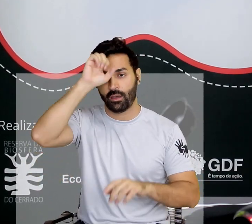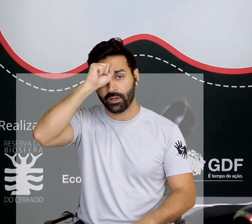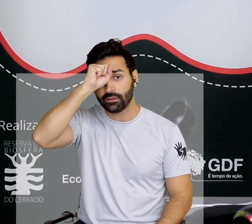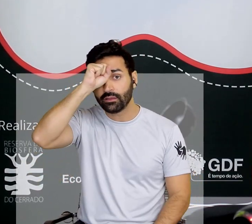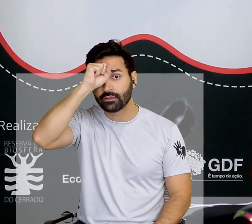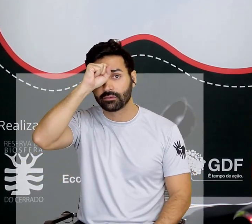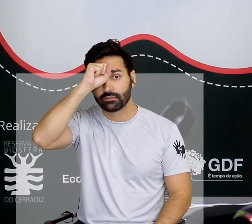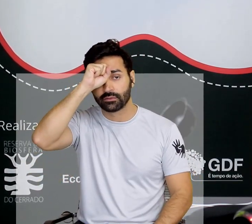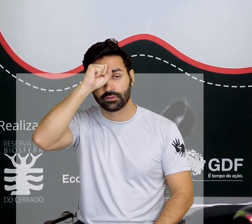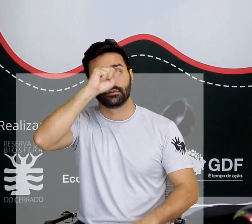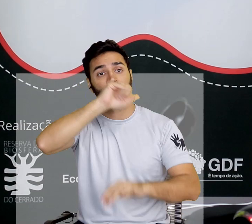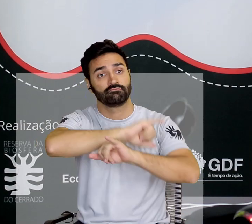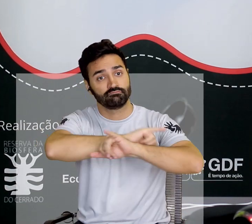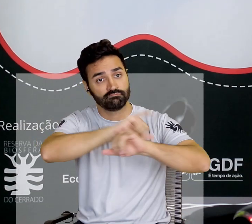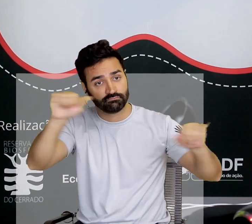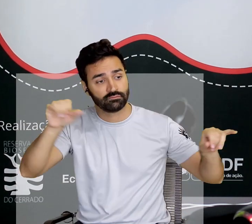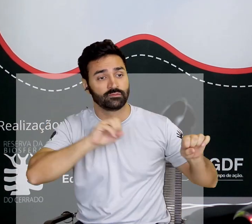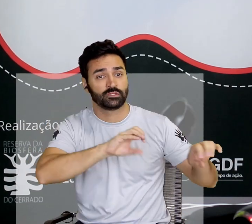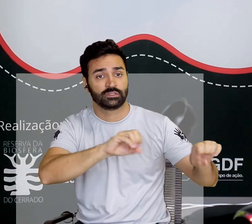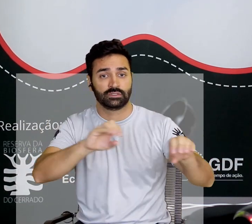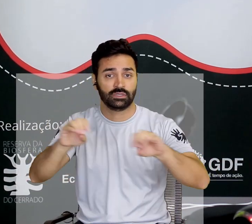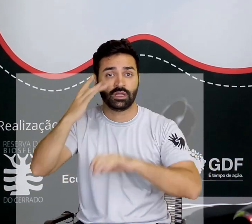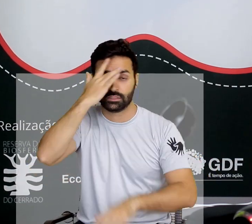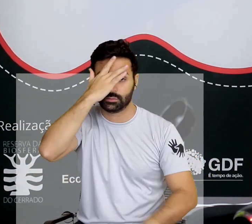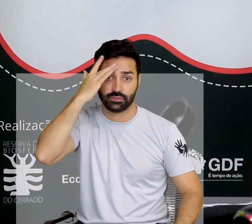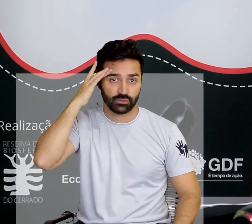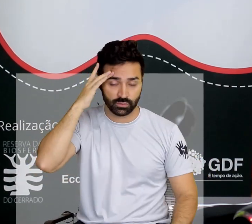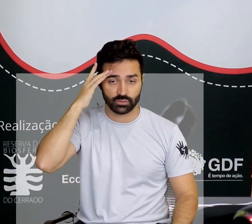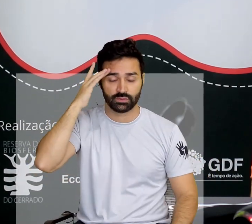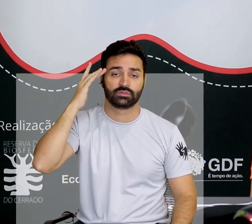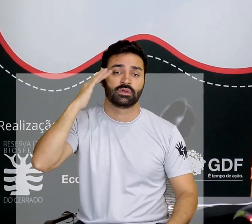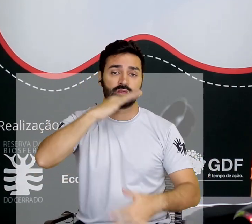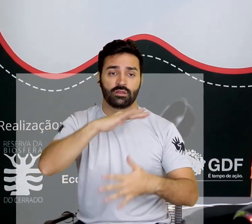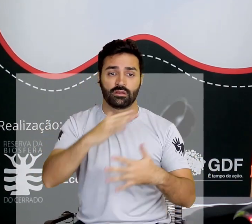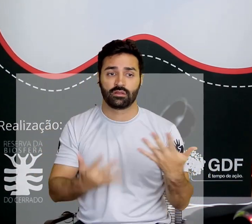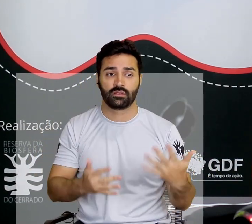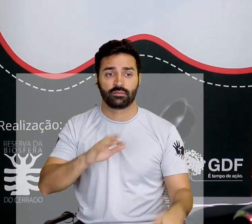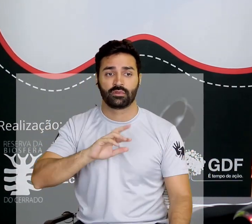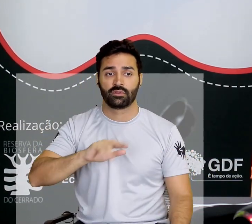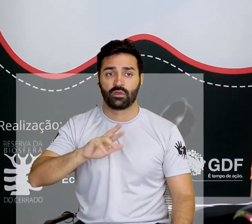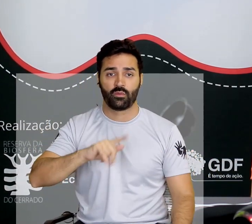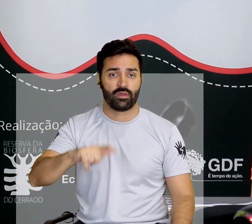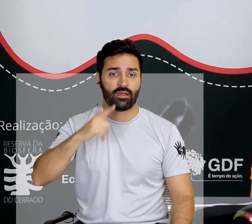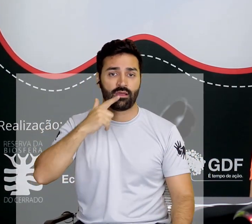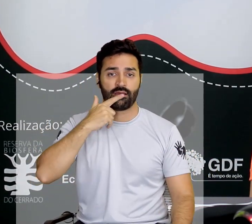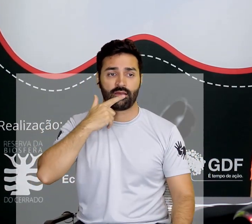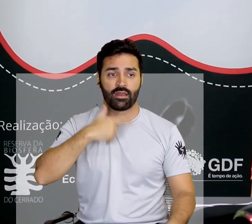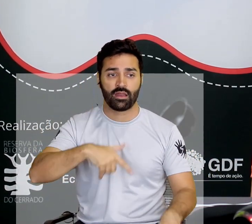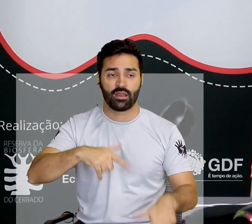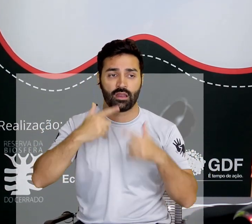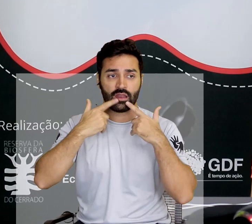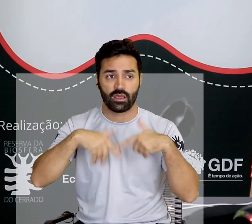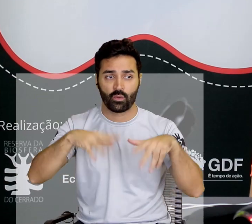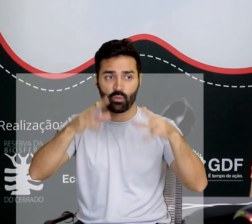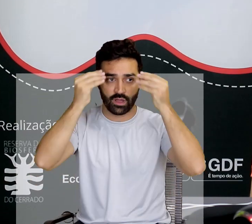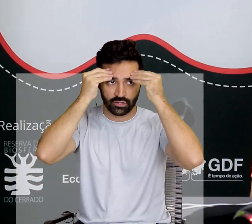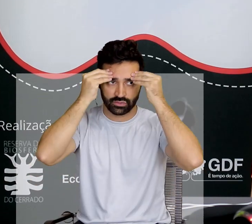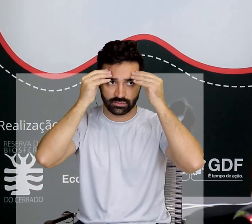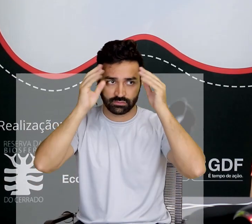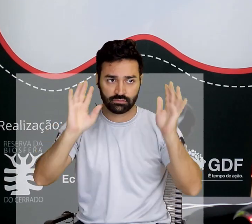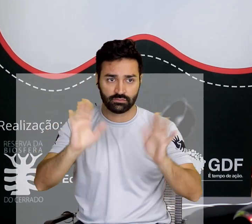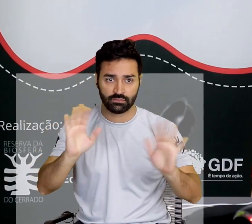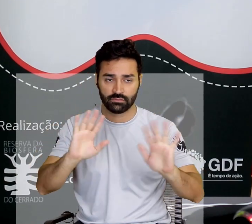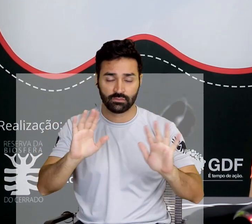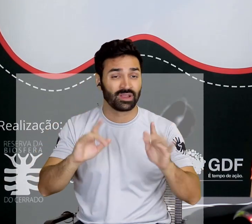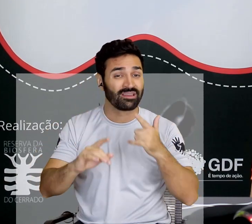para as pessoas que a gente conhece também, que Libras não é linguagem dos sinais, tá? Libras é uma